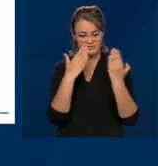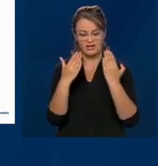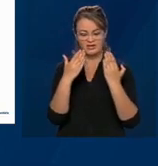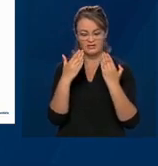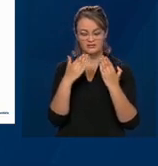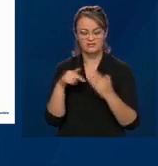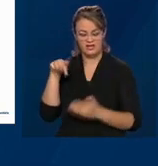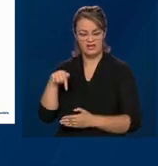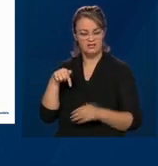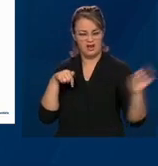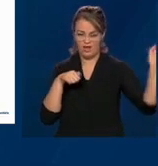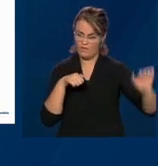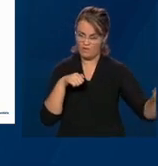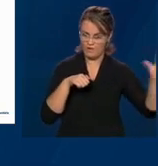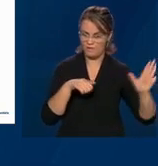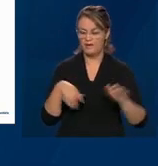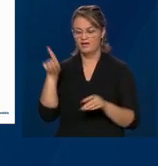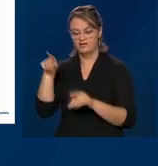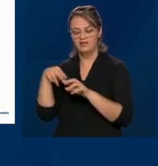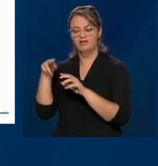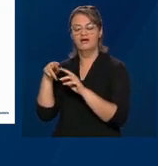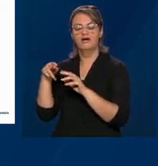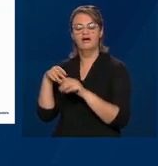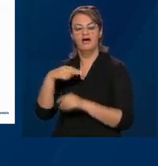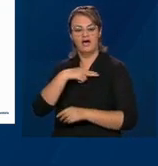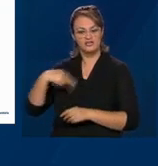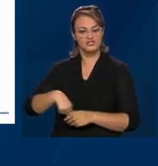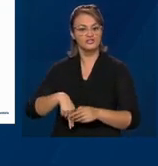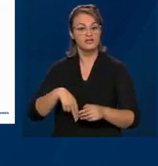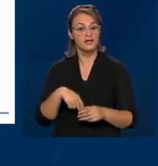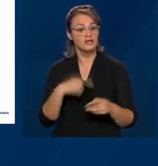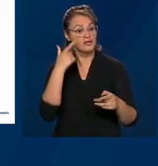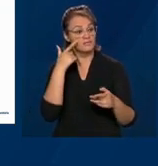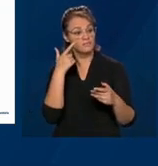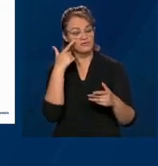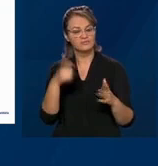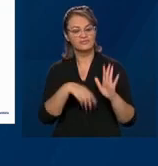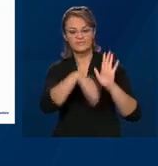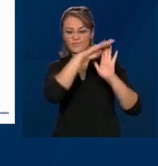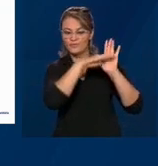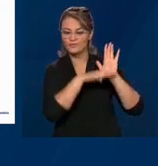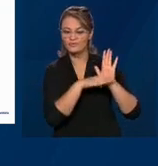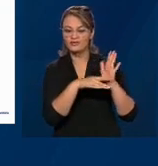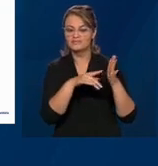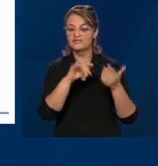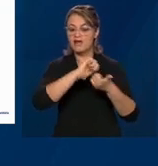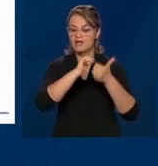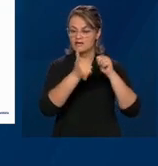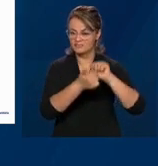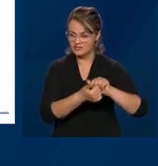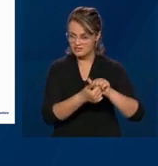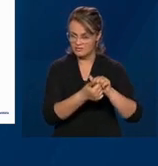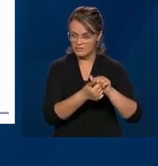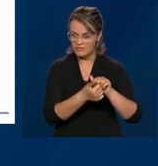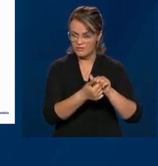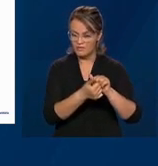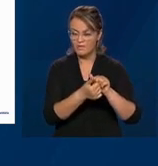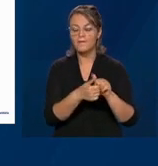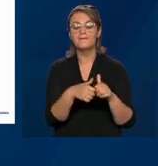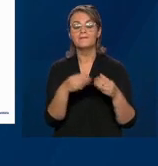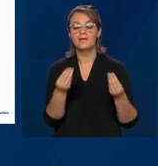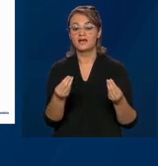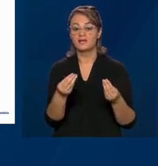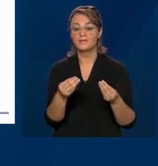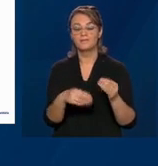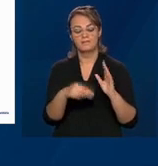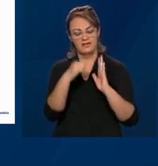a farmacopeia europeia e a farmacopeia chinesa, e foi apresentado para a gente, então, um cronograma de adequação para a implementação